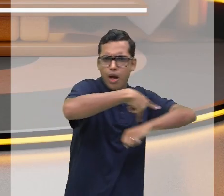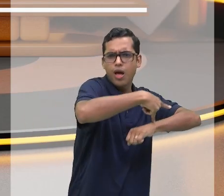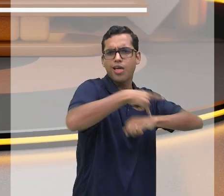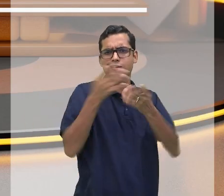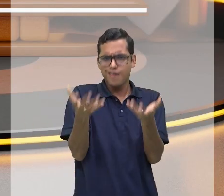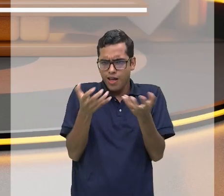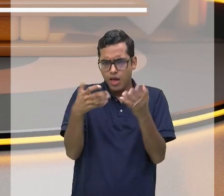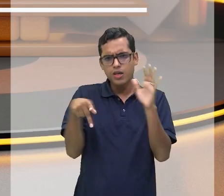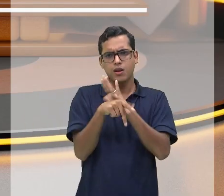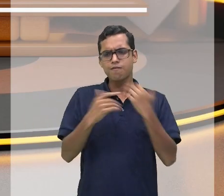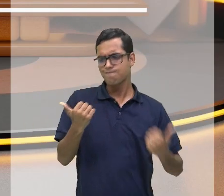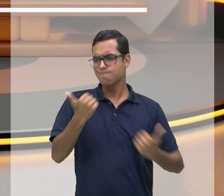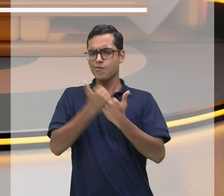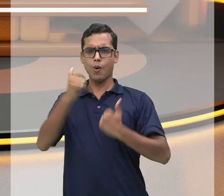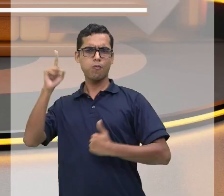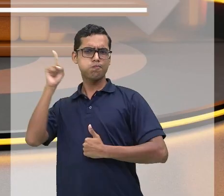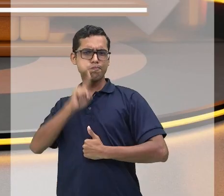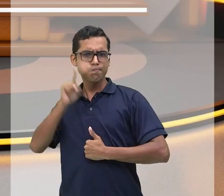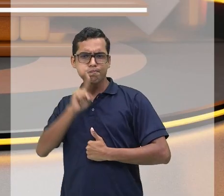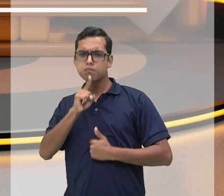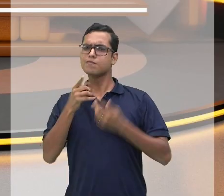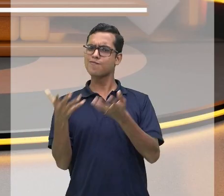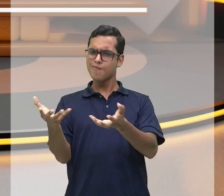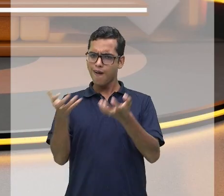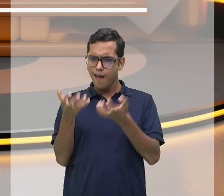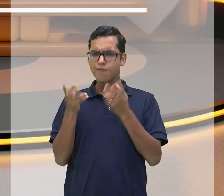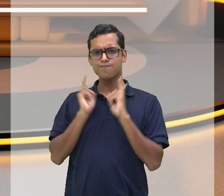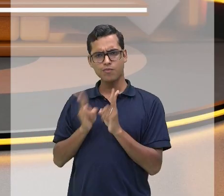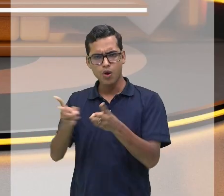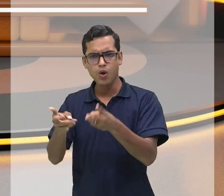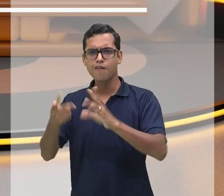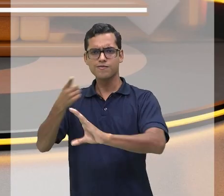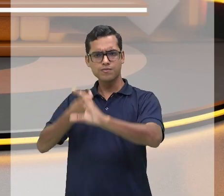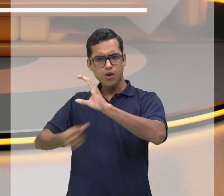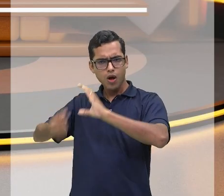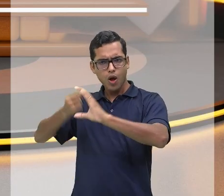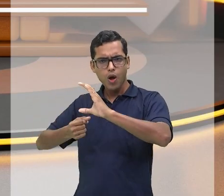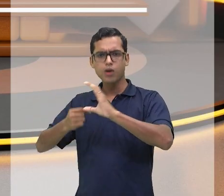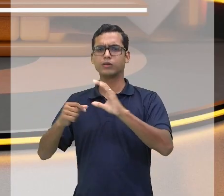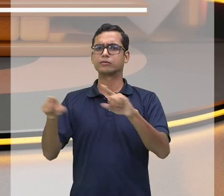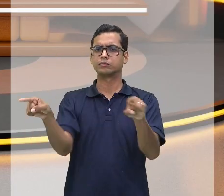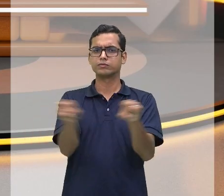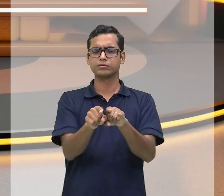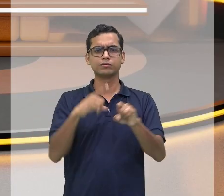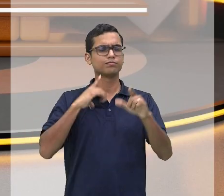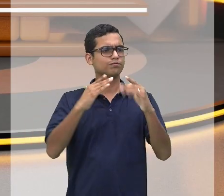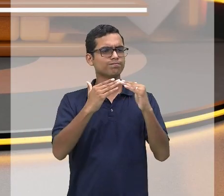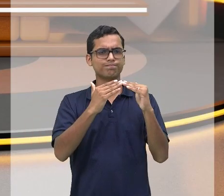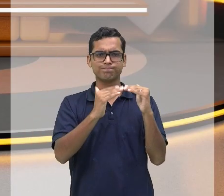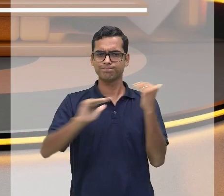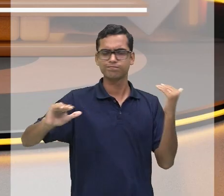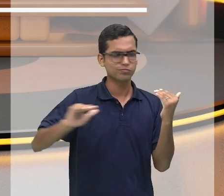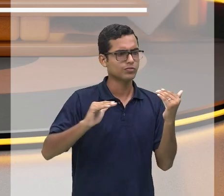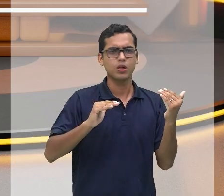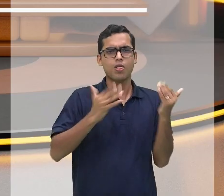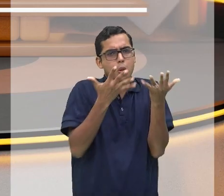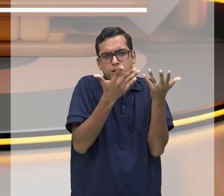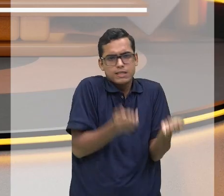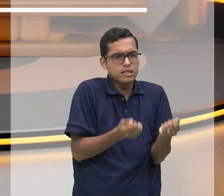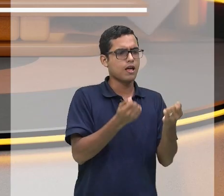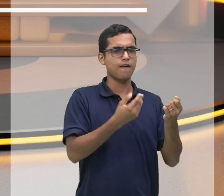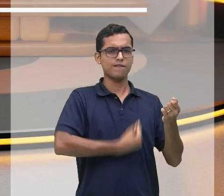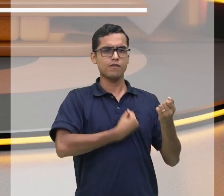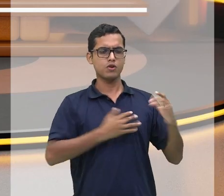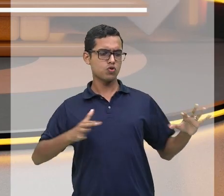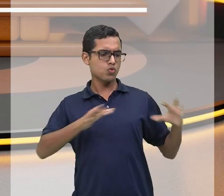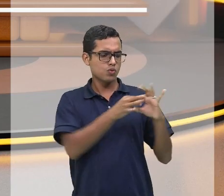lado dos Estados Unidos, estar do lado ali do capitalismo e não estar mais do lado da Rússia. Então, acabou